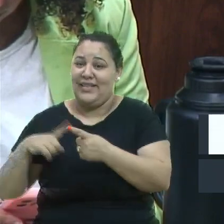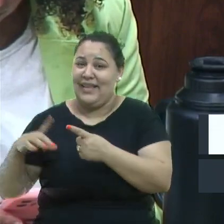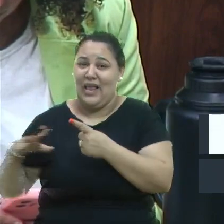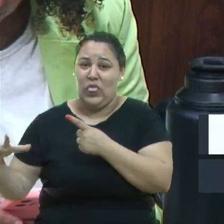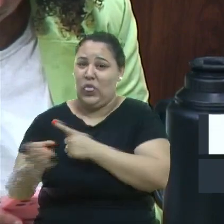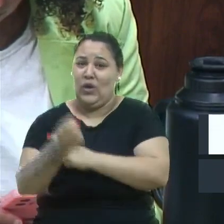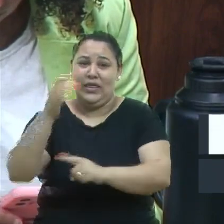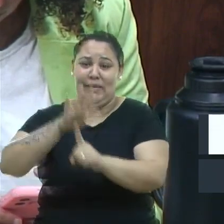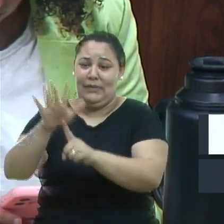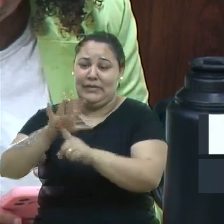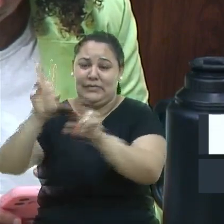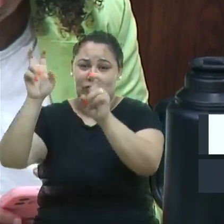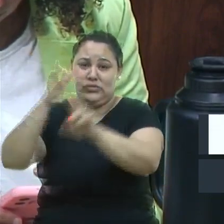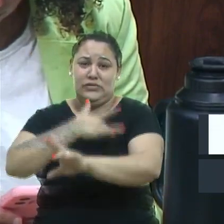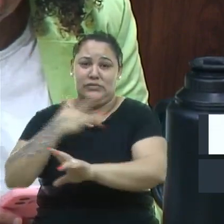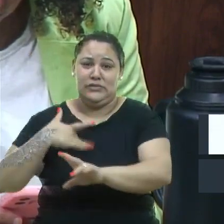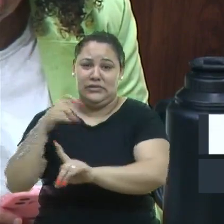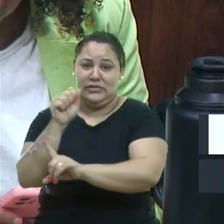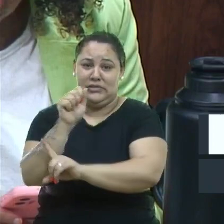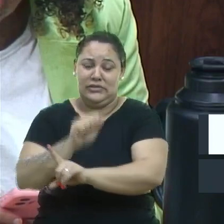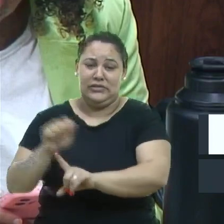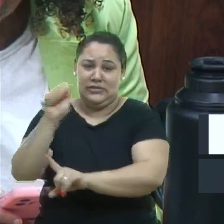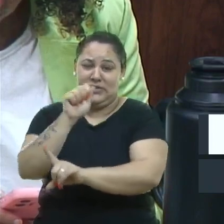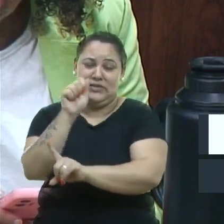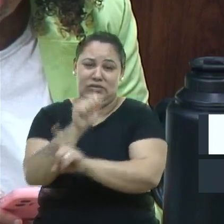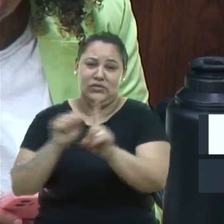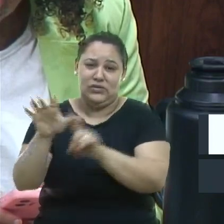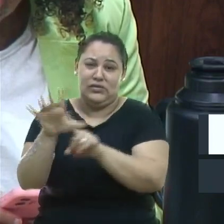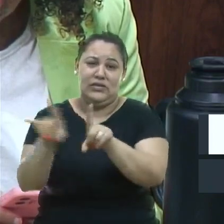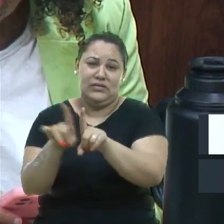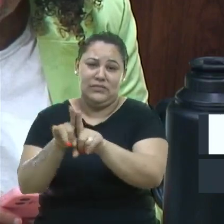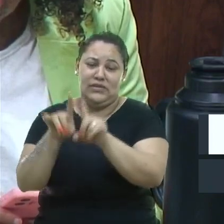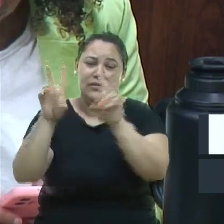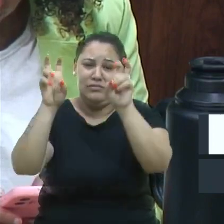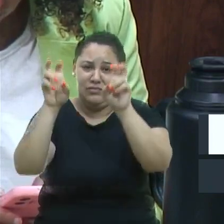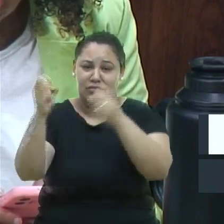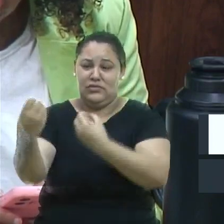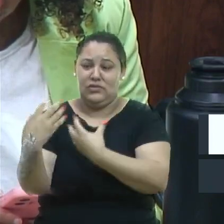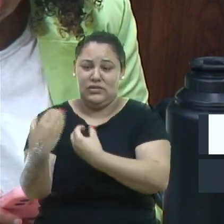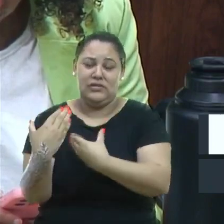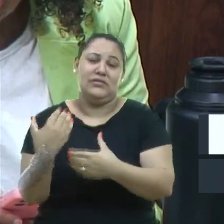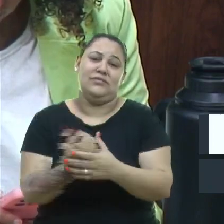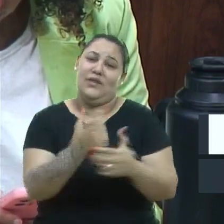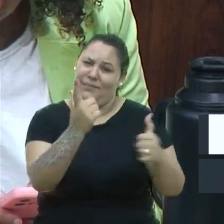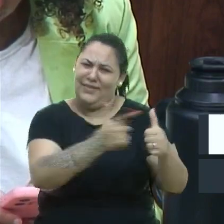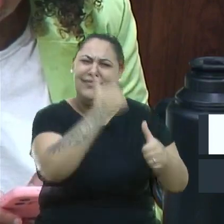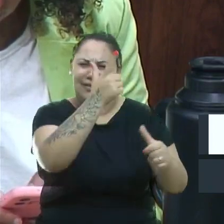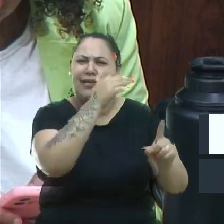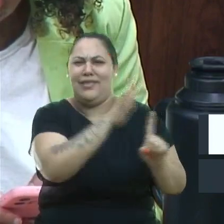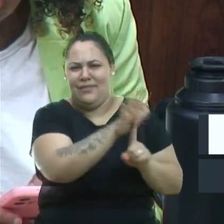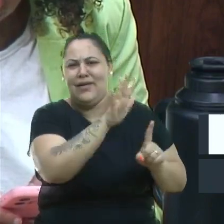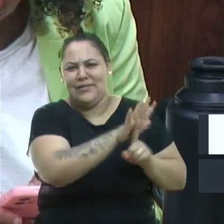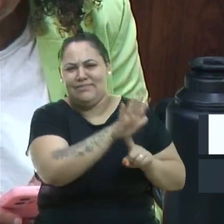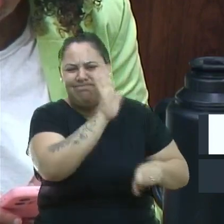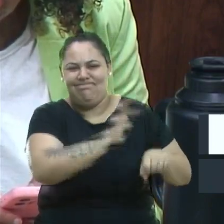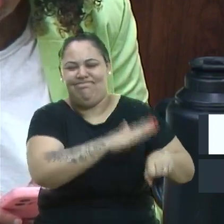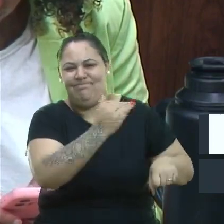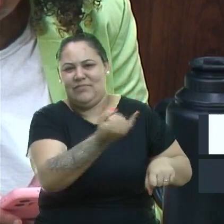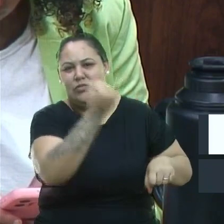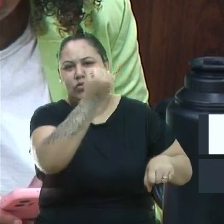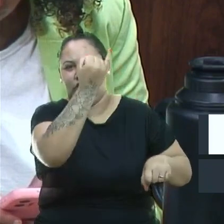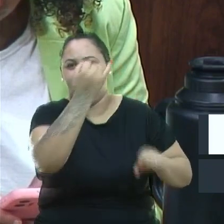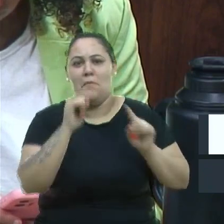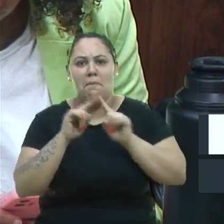da saúde, o tema da assistência social, o tema da educação, eles acabam chegando, se sobrepondo e, enfim. Mas está